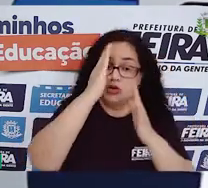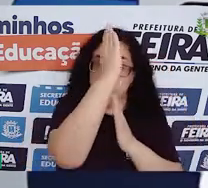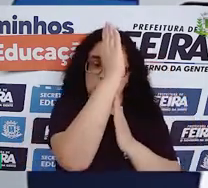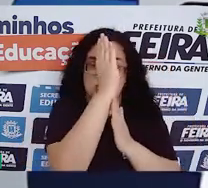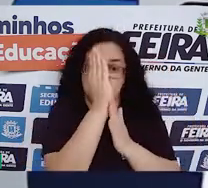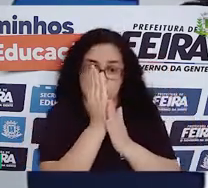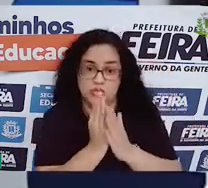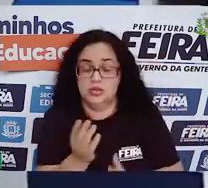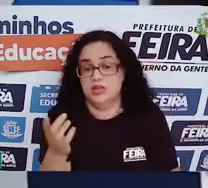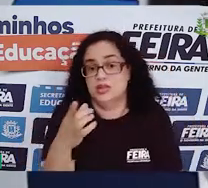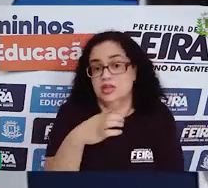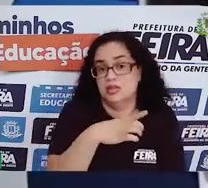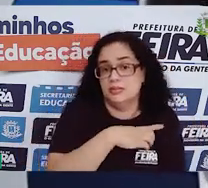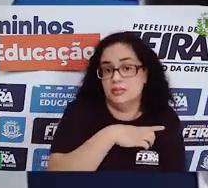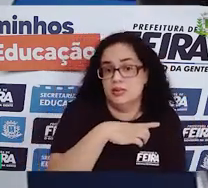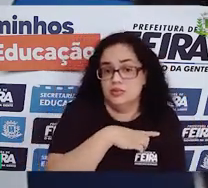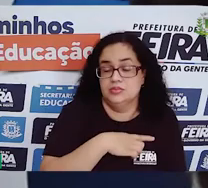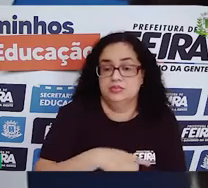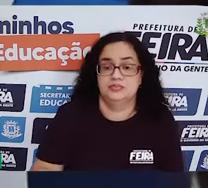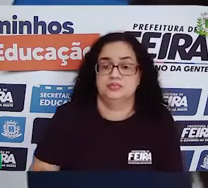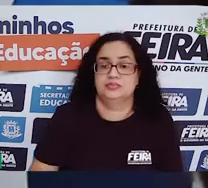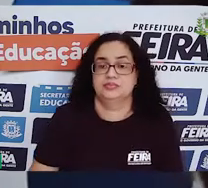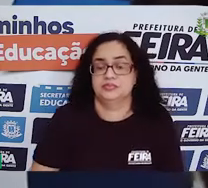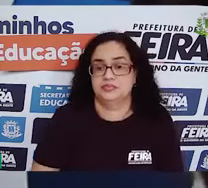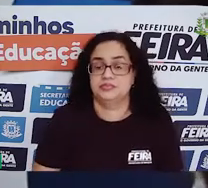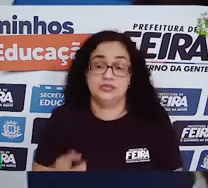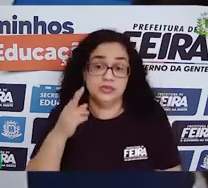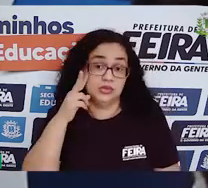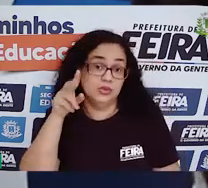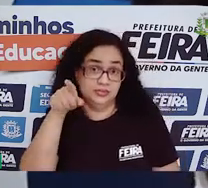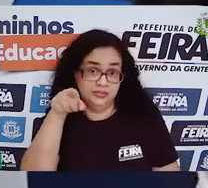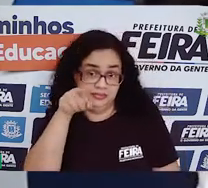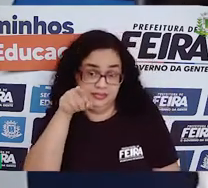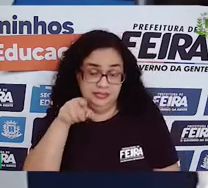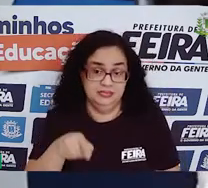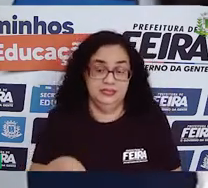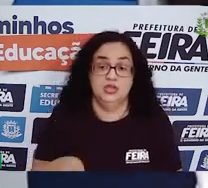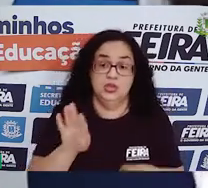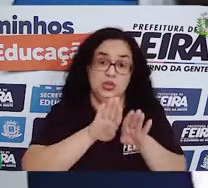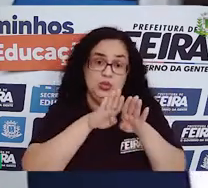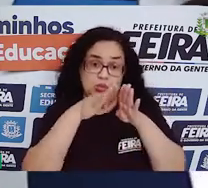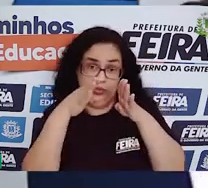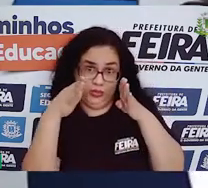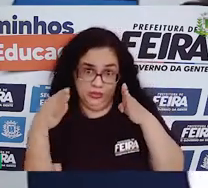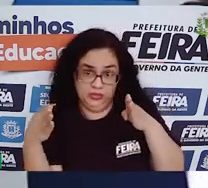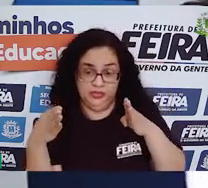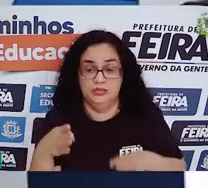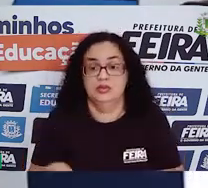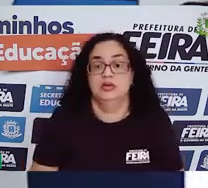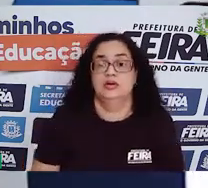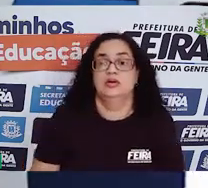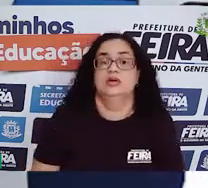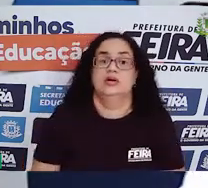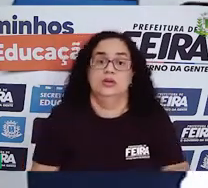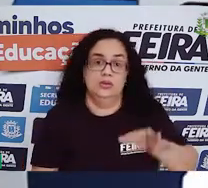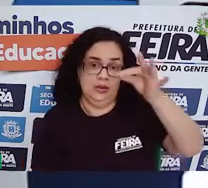que foi feita no meio. Então, ó, ela dobrou uma